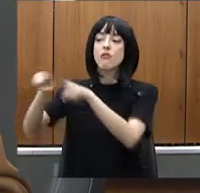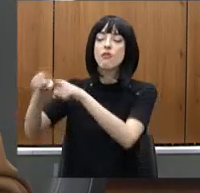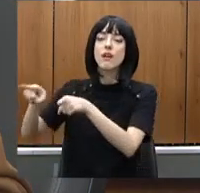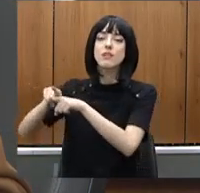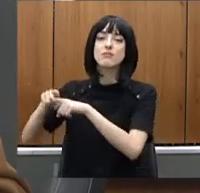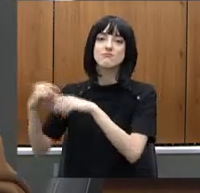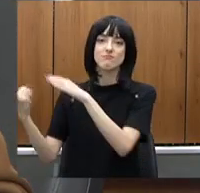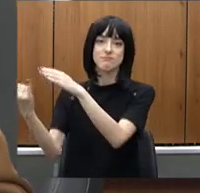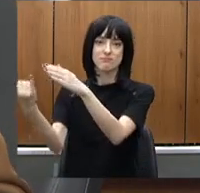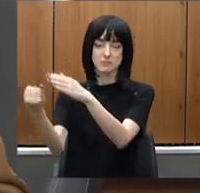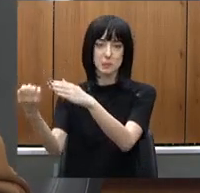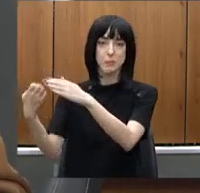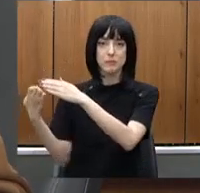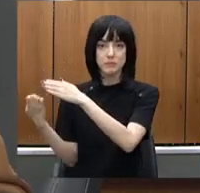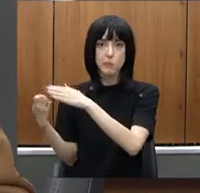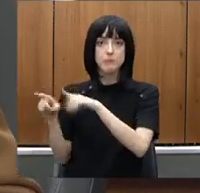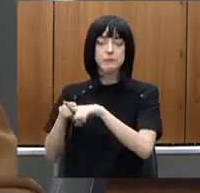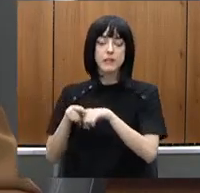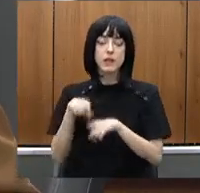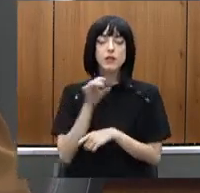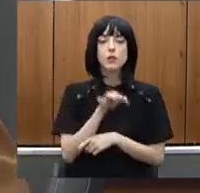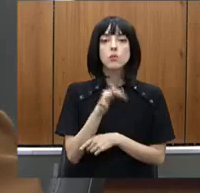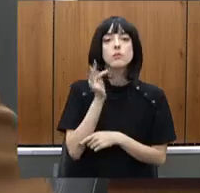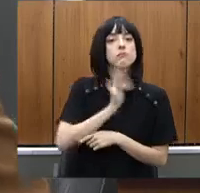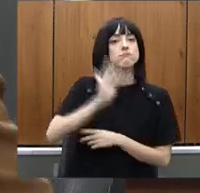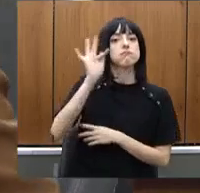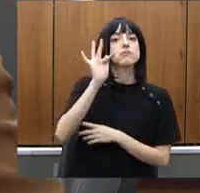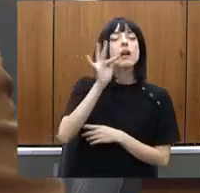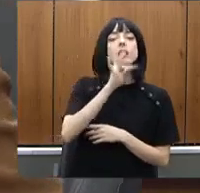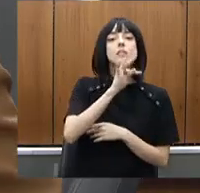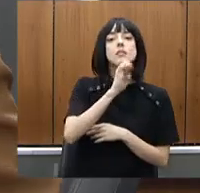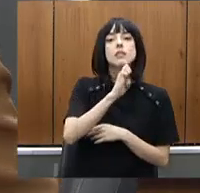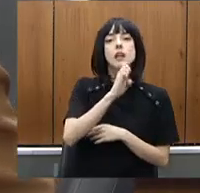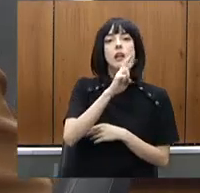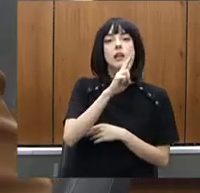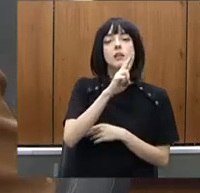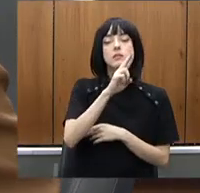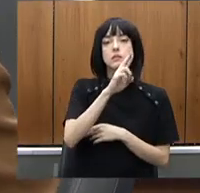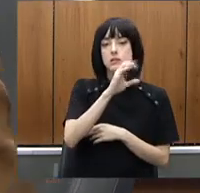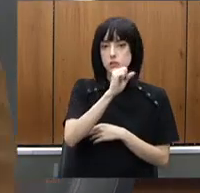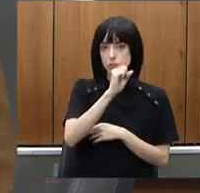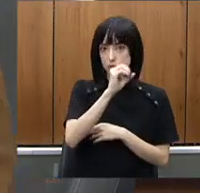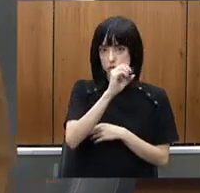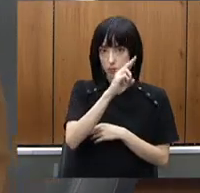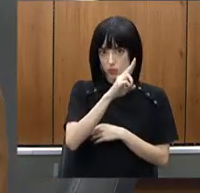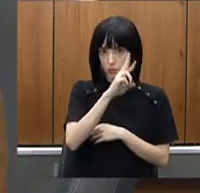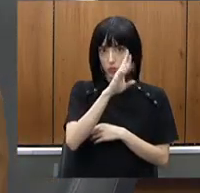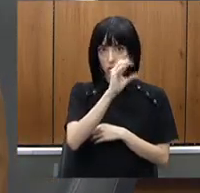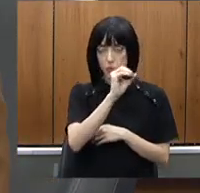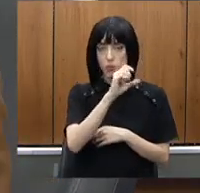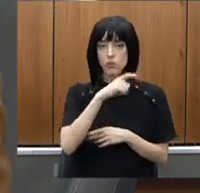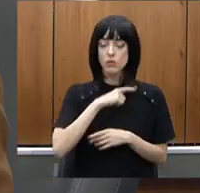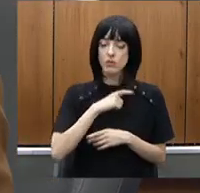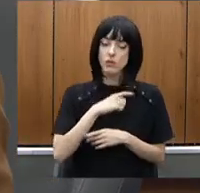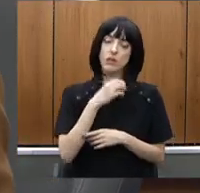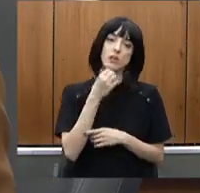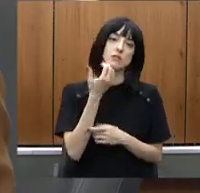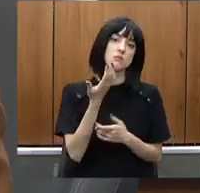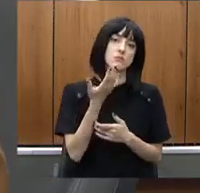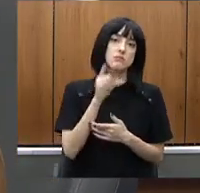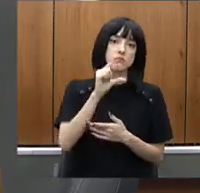e do Tesouro Estadual 31%. mas eu consigo fazer esse valor para o senhor não gastar tempo agora aqui eu consigo